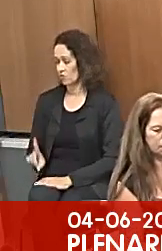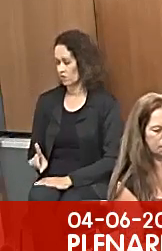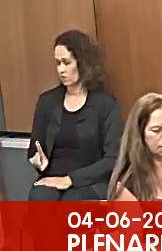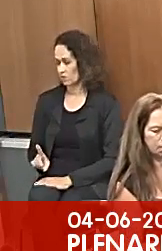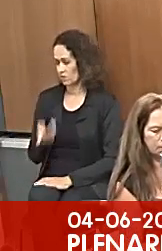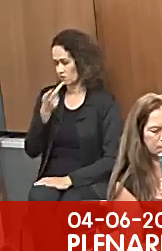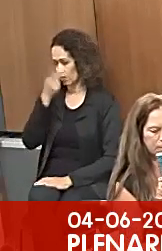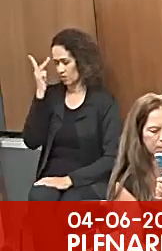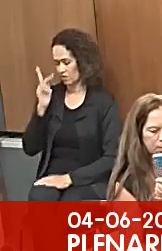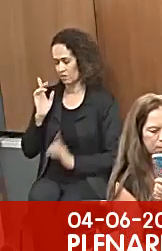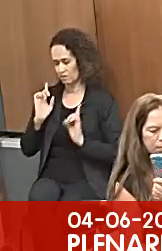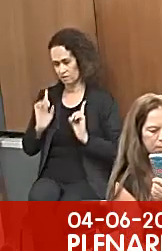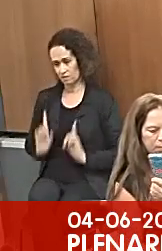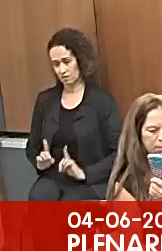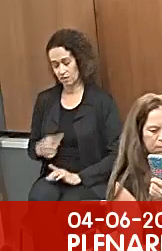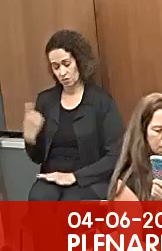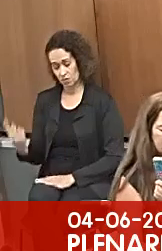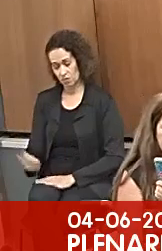e nós aqui hoje,